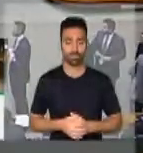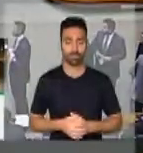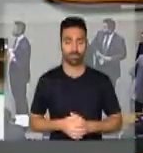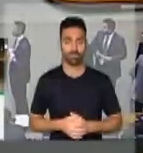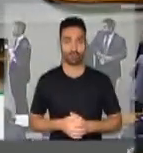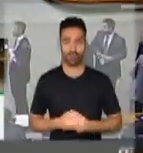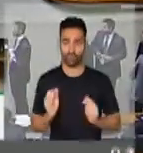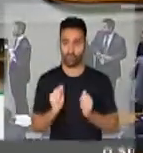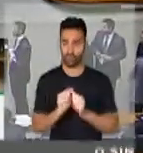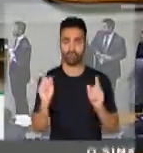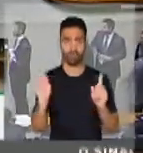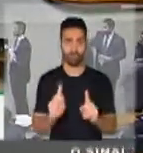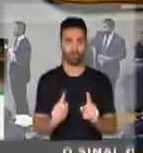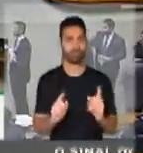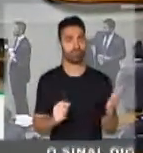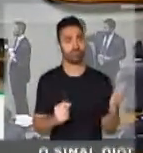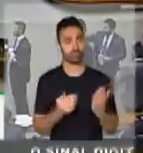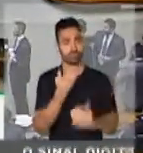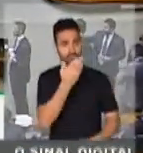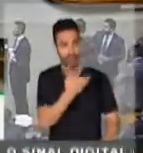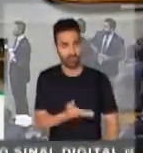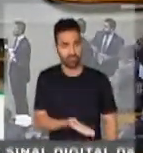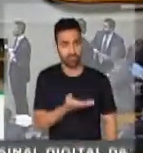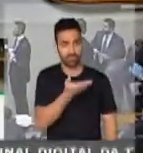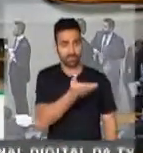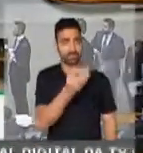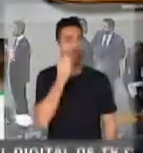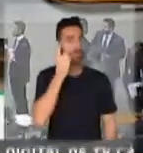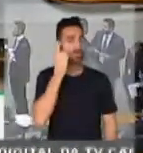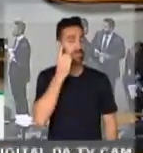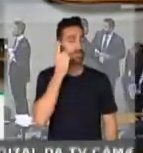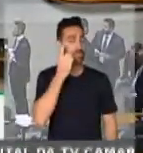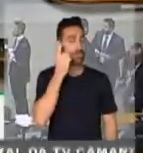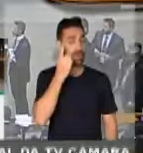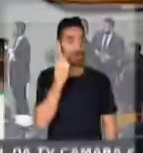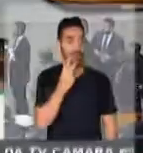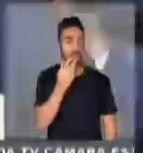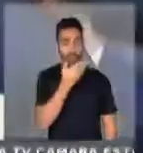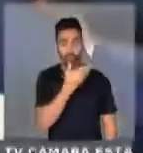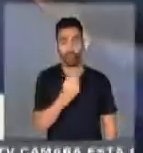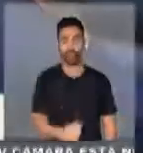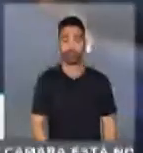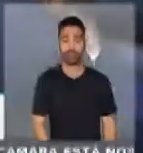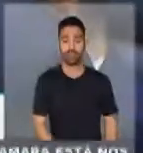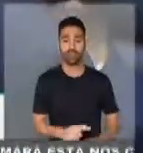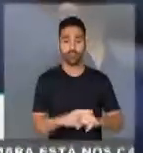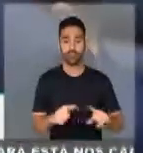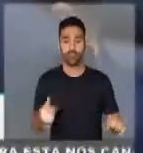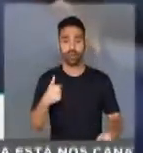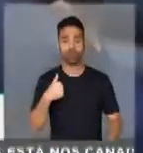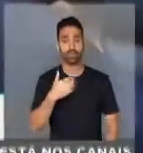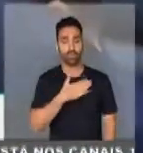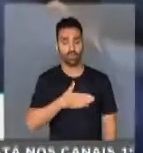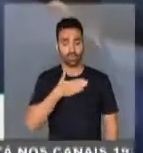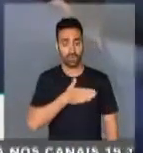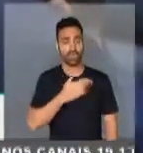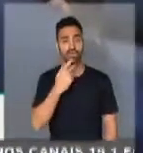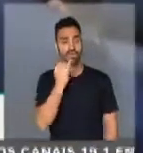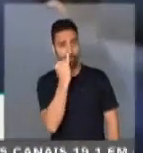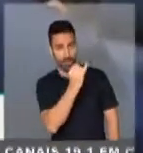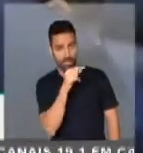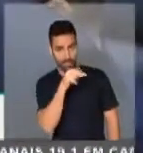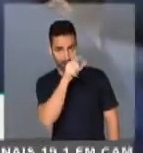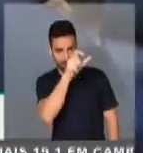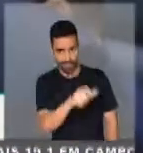local, essa casa, com a estimada deputada que acabou de falar, mas gostaria de dizer a ela, que